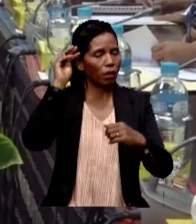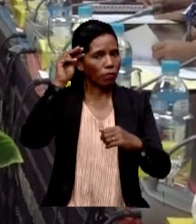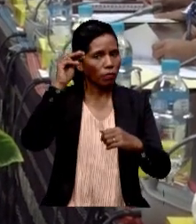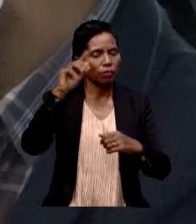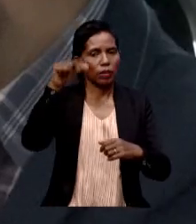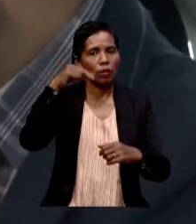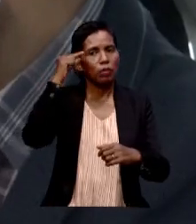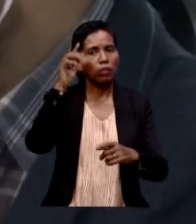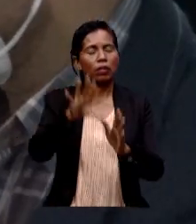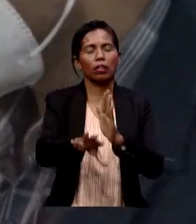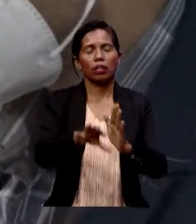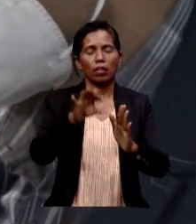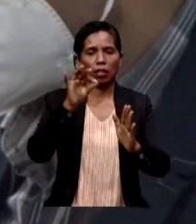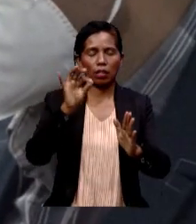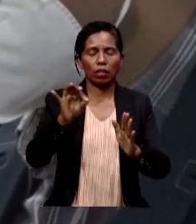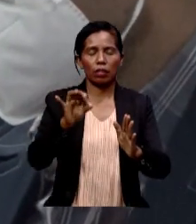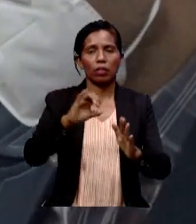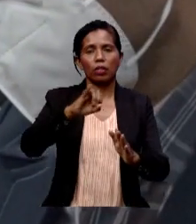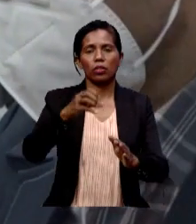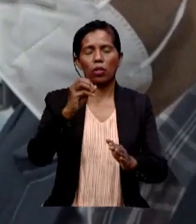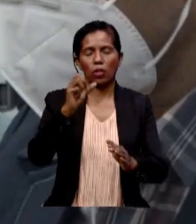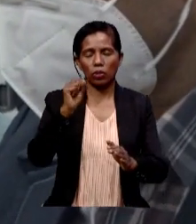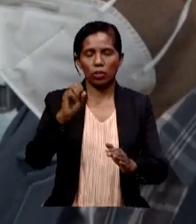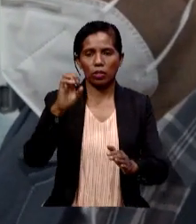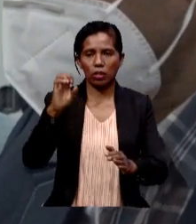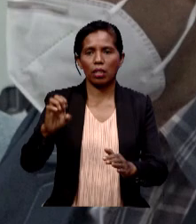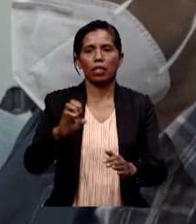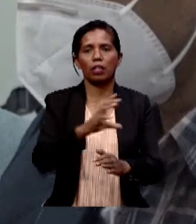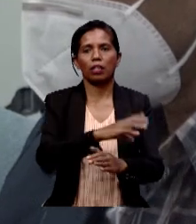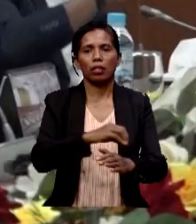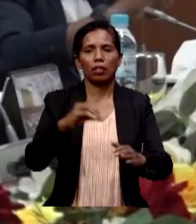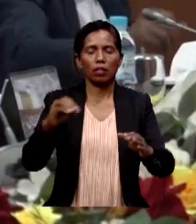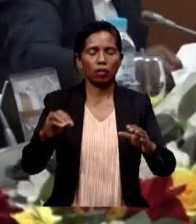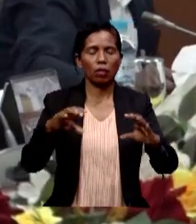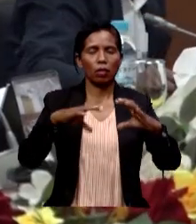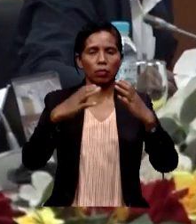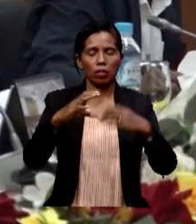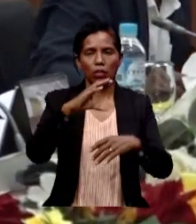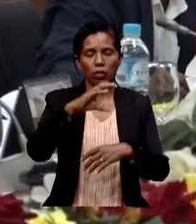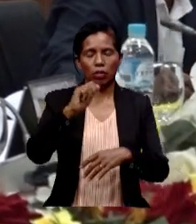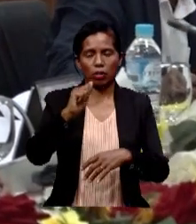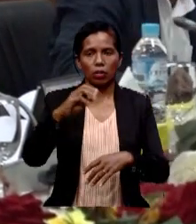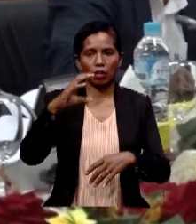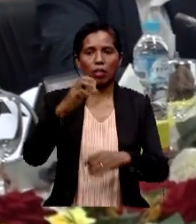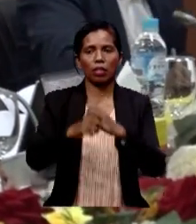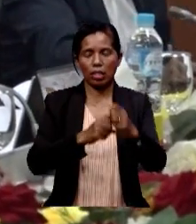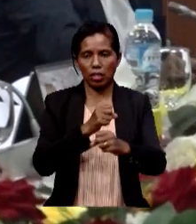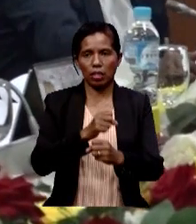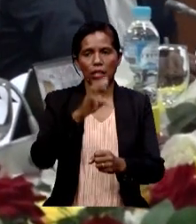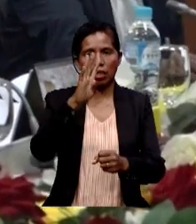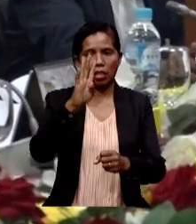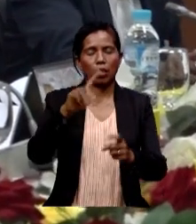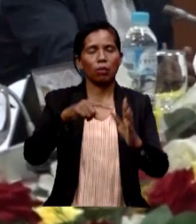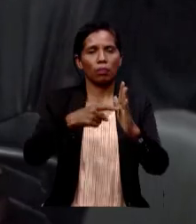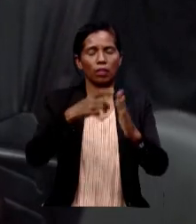nomeia ex-procurador-geral República José da Costa Ximenes, ba comissário Comissão Anticorrupção Batinan Hat, Rahu